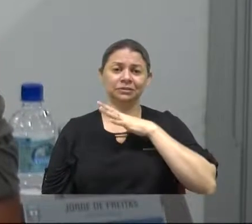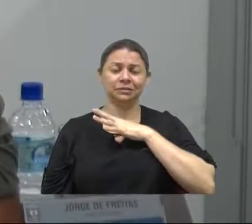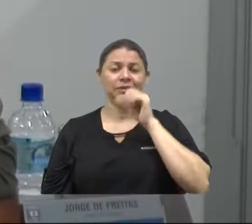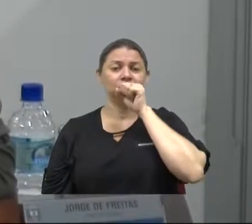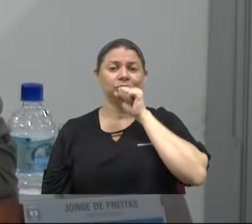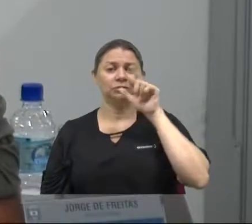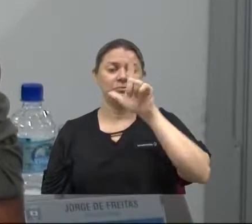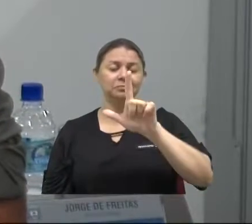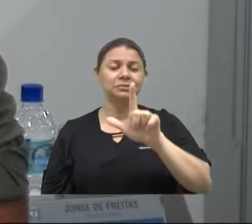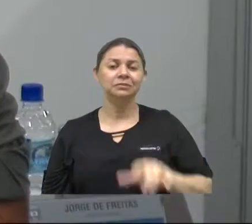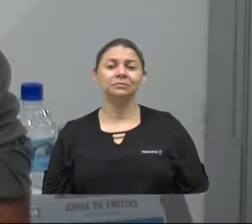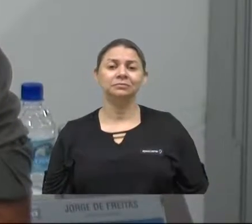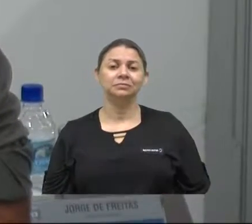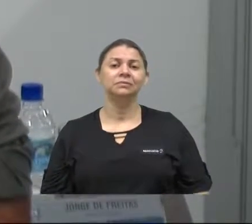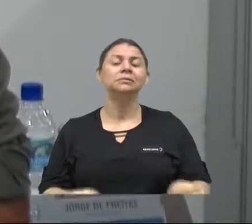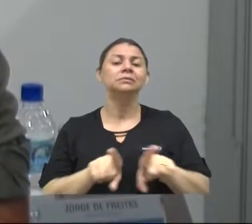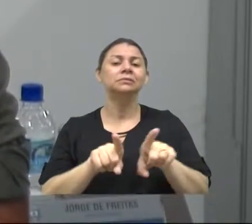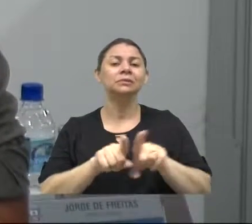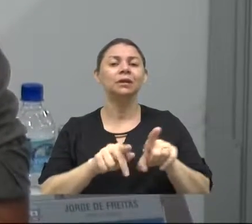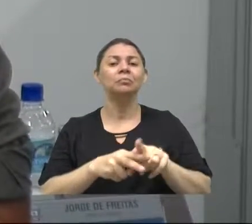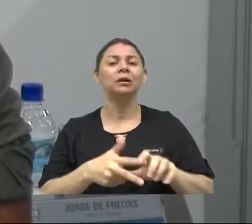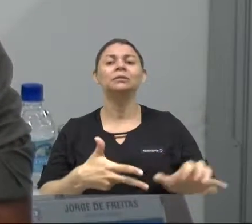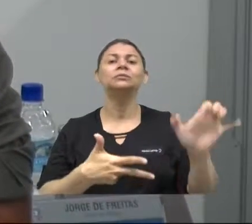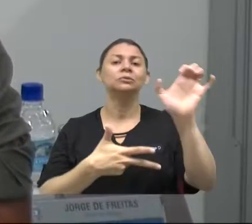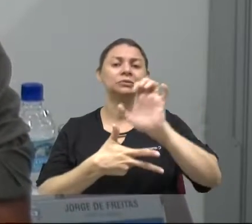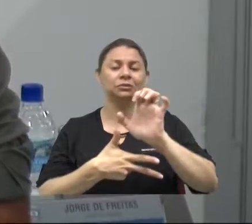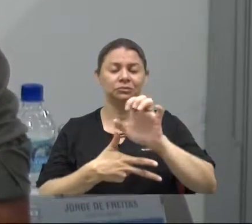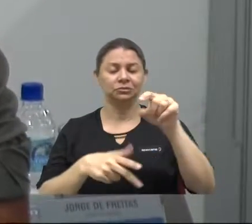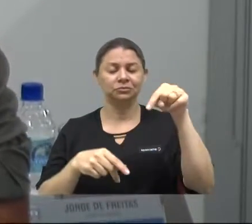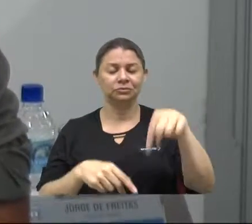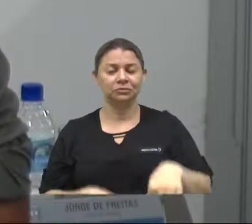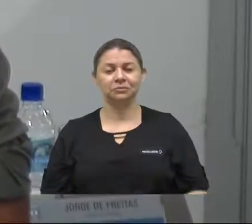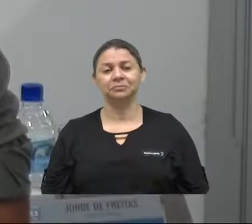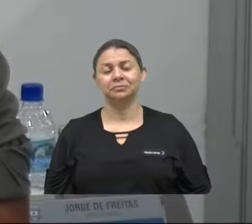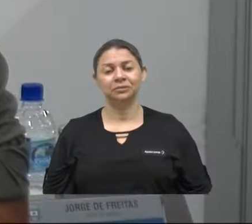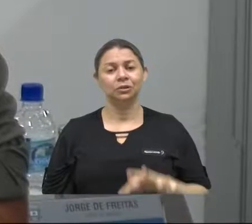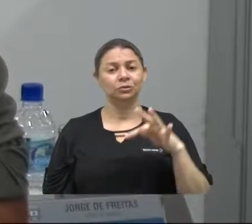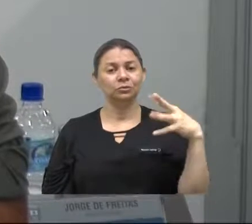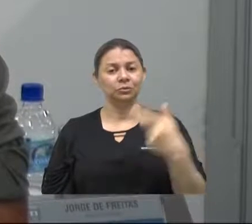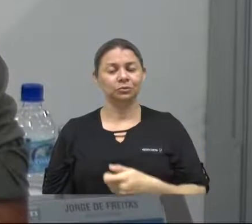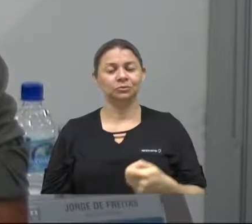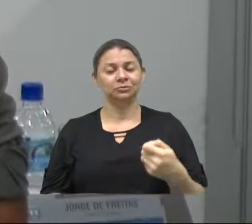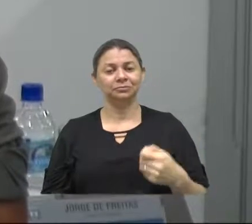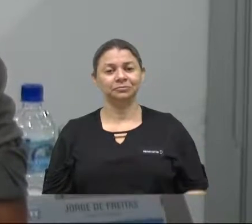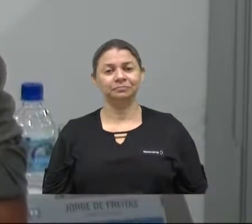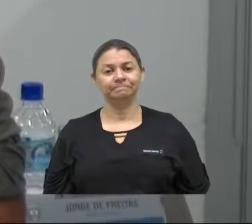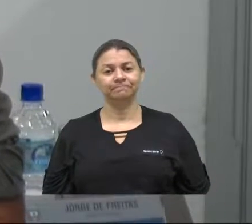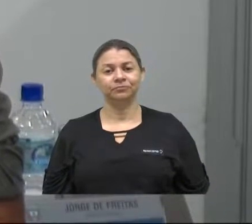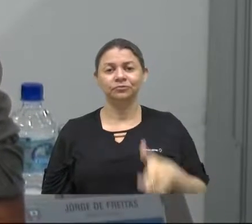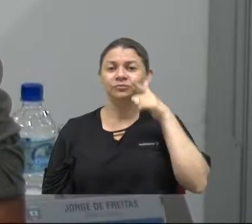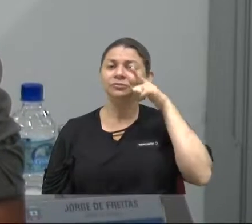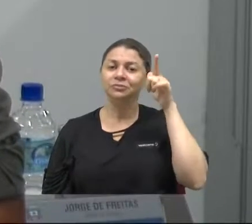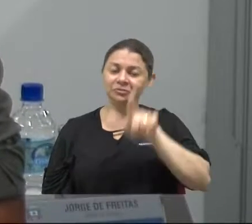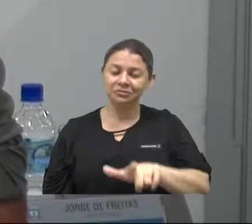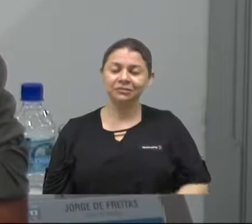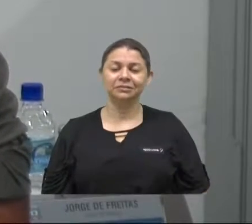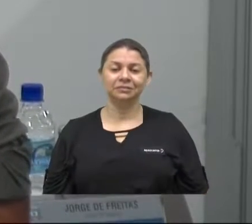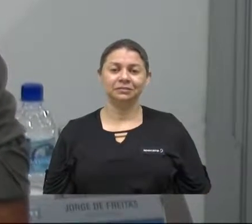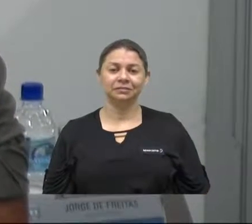Limeira, o executivo, o judiciário, só tem a ganhar se nós cumprirmos com o papel que nos é